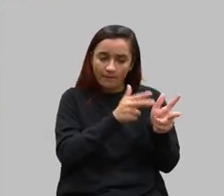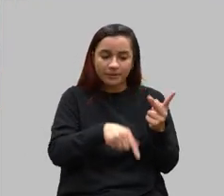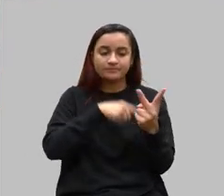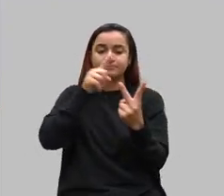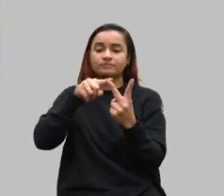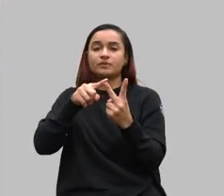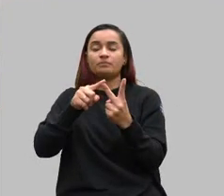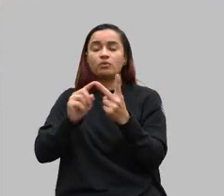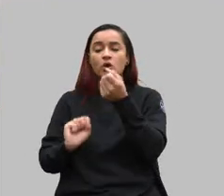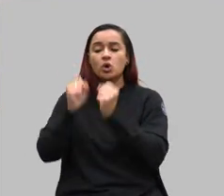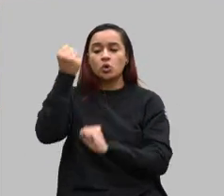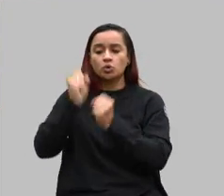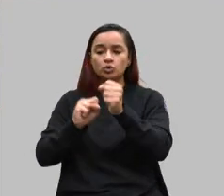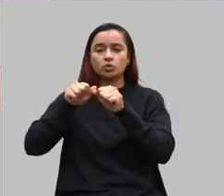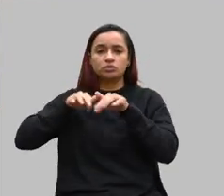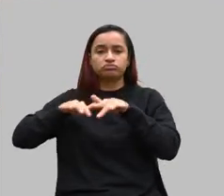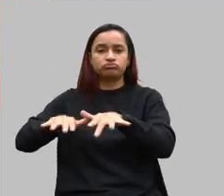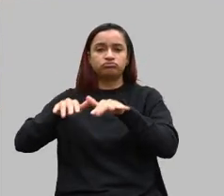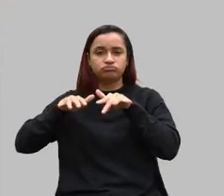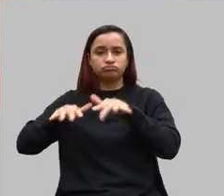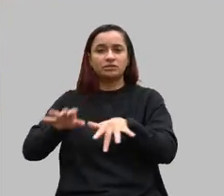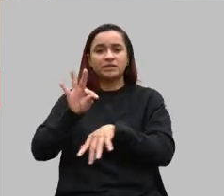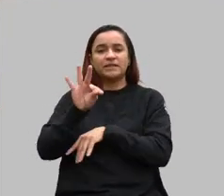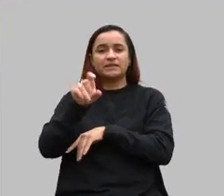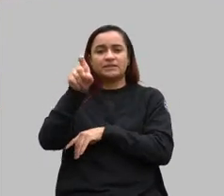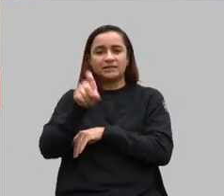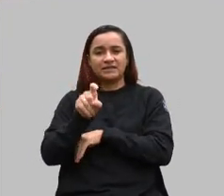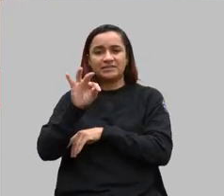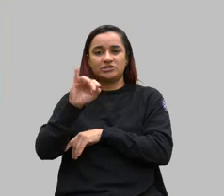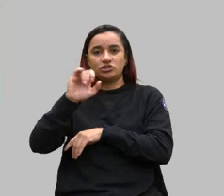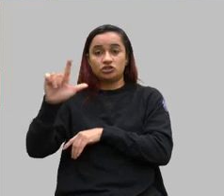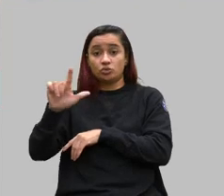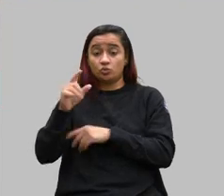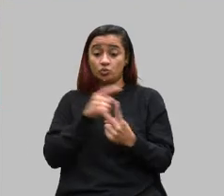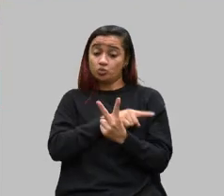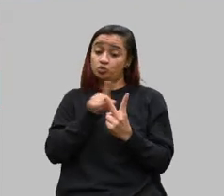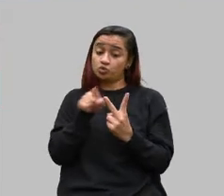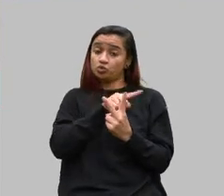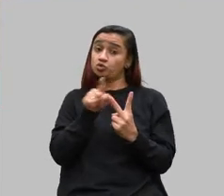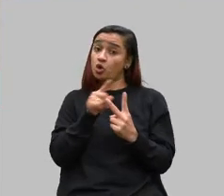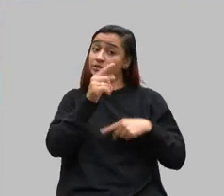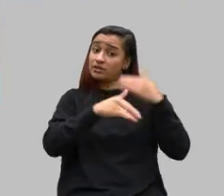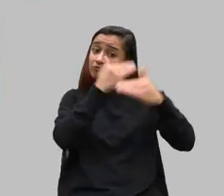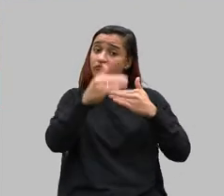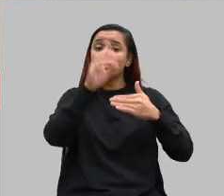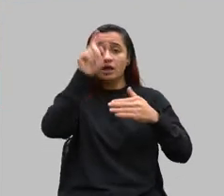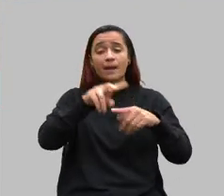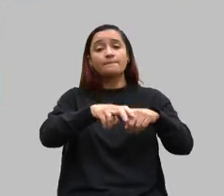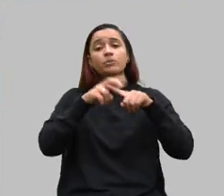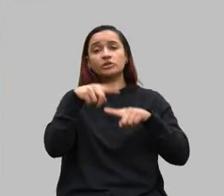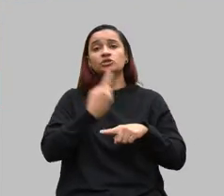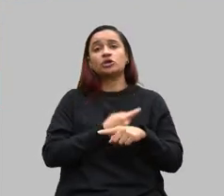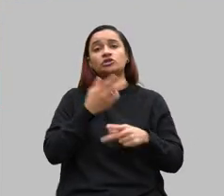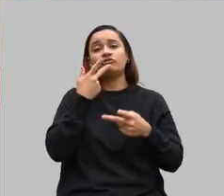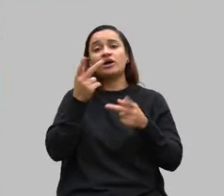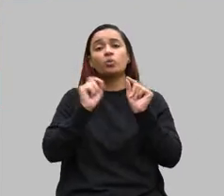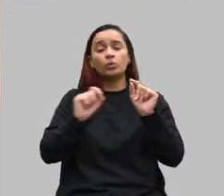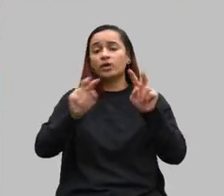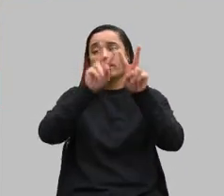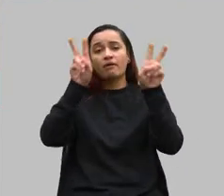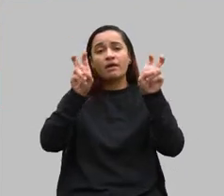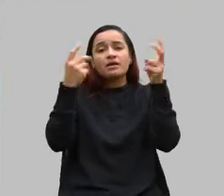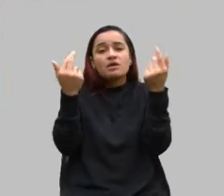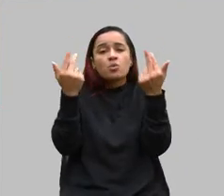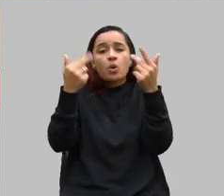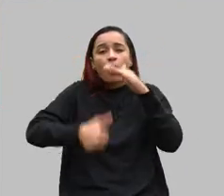esses dois momentos fizeram com que hoje a gente a gente possa ter o privilégio de nos chamarmos de capital do centro-oeste de Minas